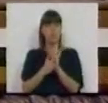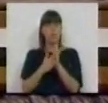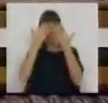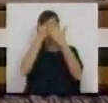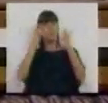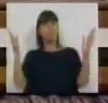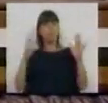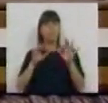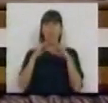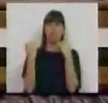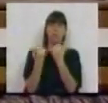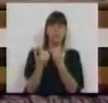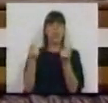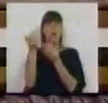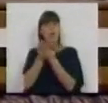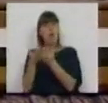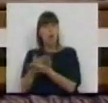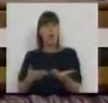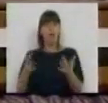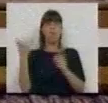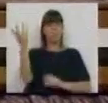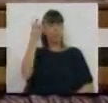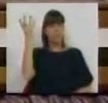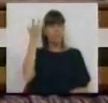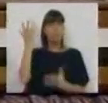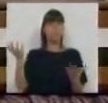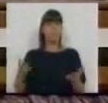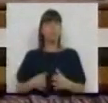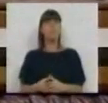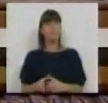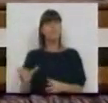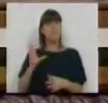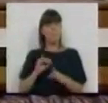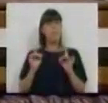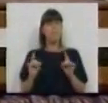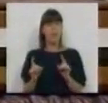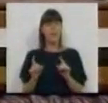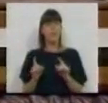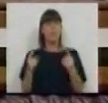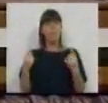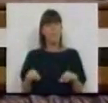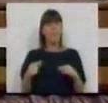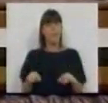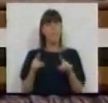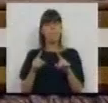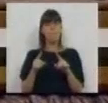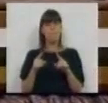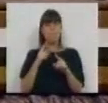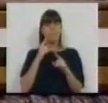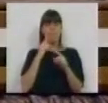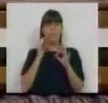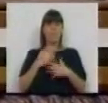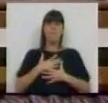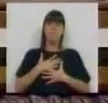de democracia social, económica e cultural. E, mais que tudo, há uma